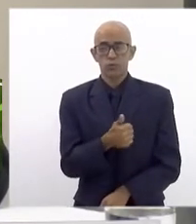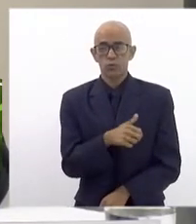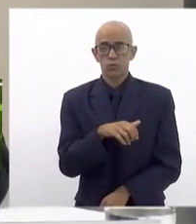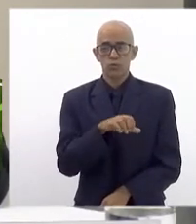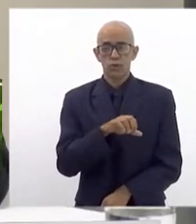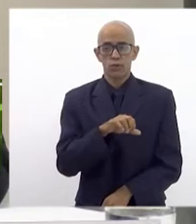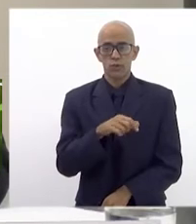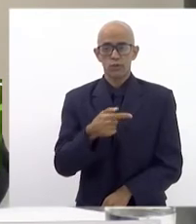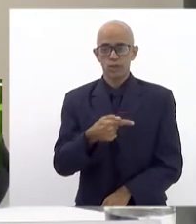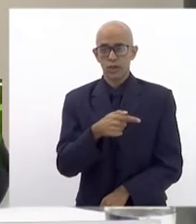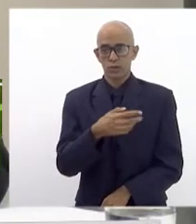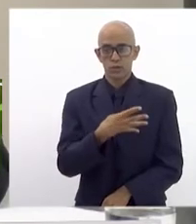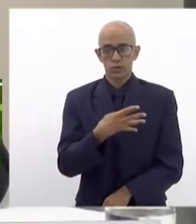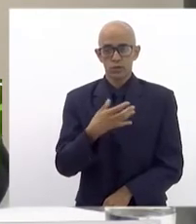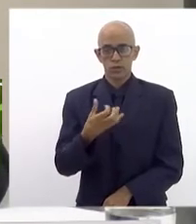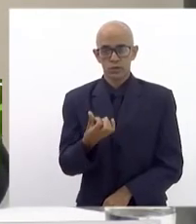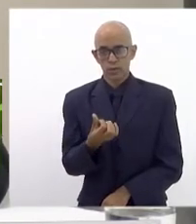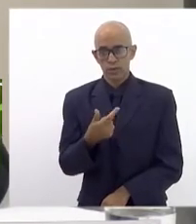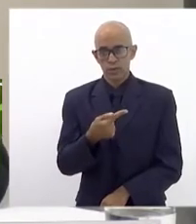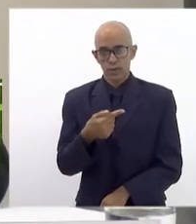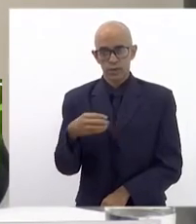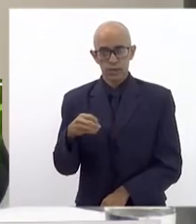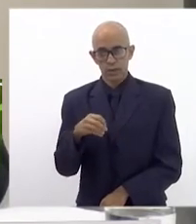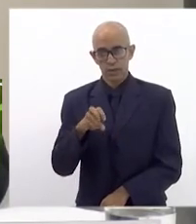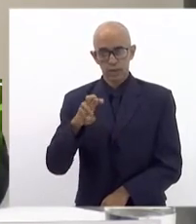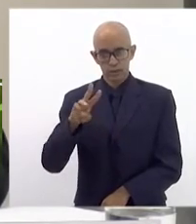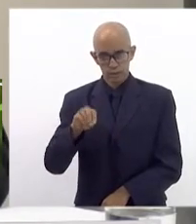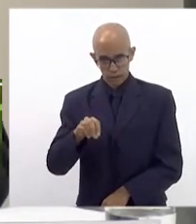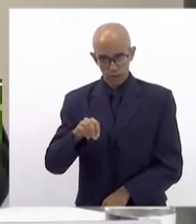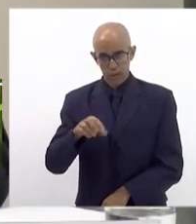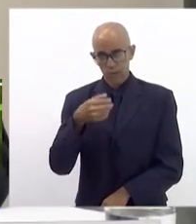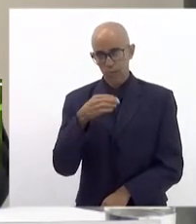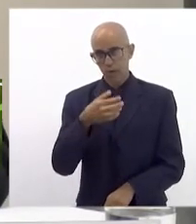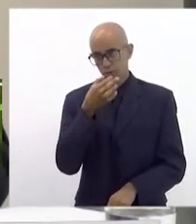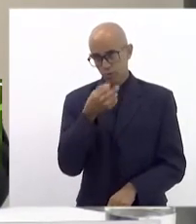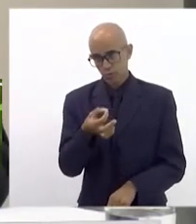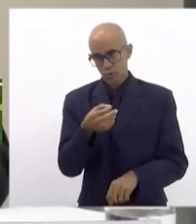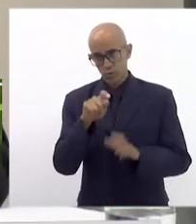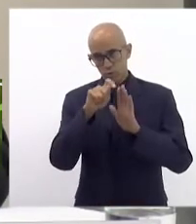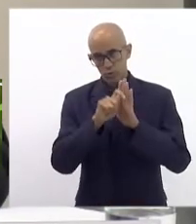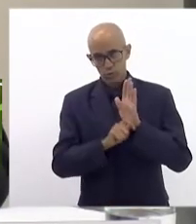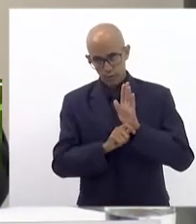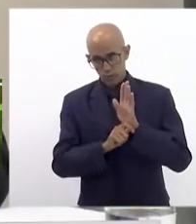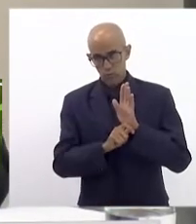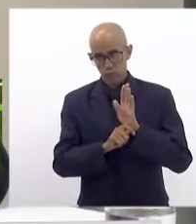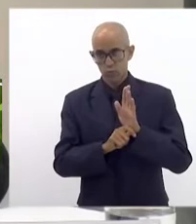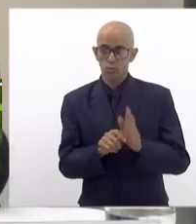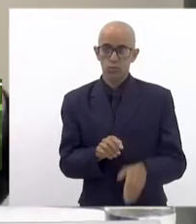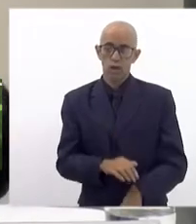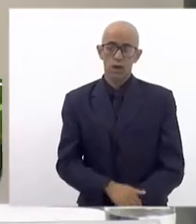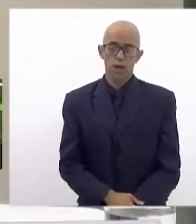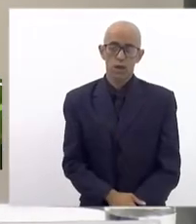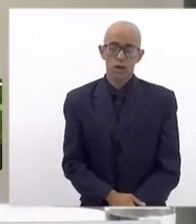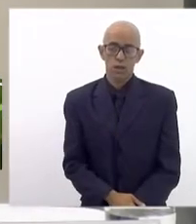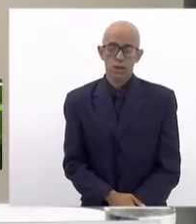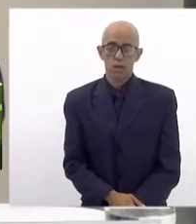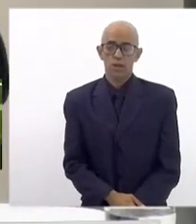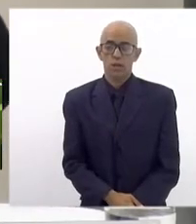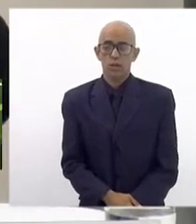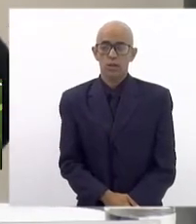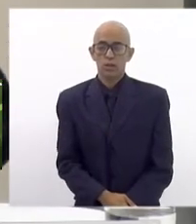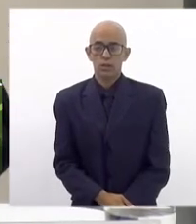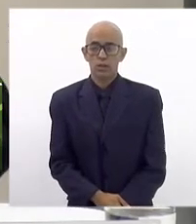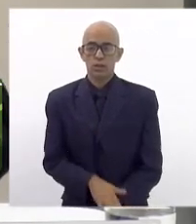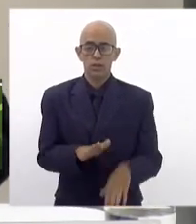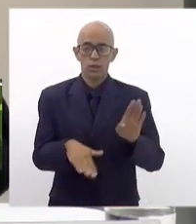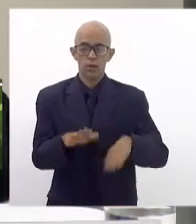997-46-7030, porque para receber ainda sugestões de texto. Sugestões de texto, provavelmente nós